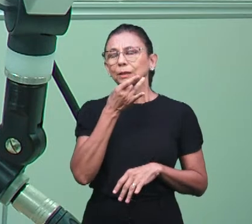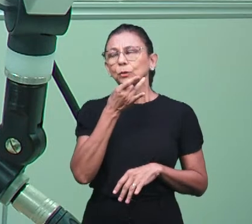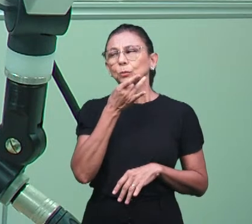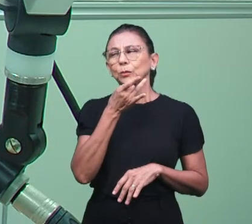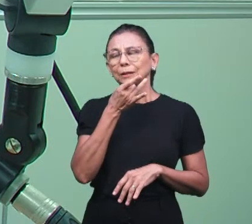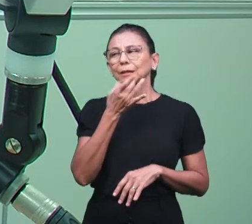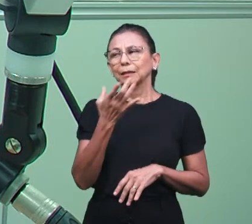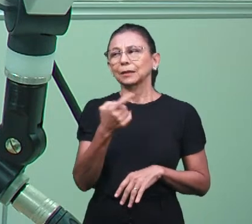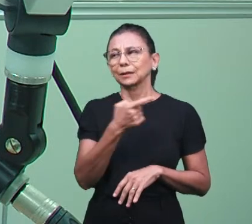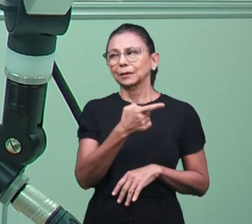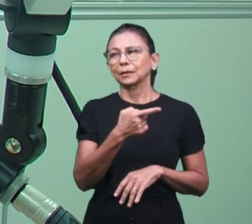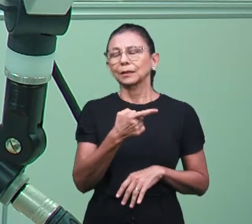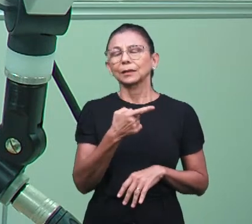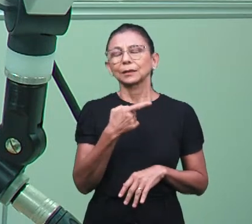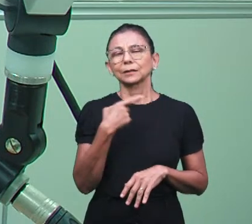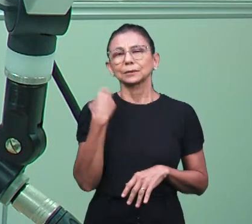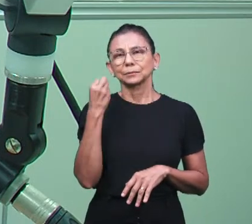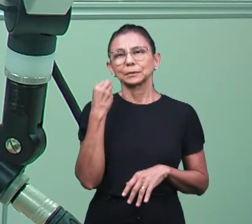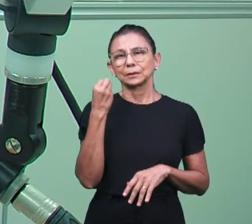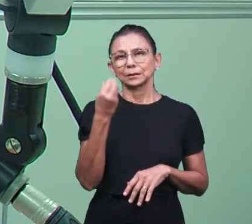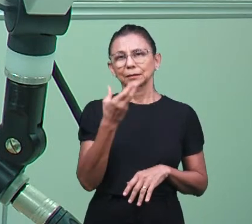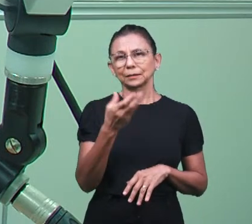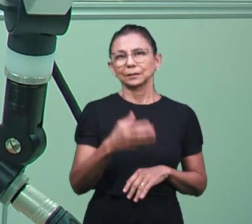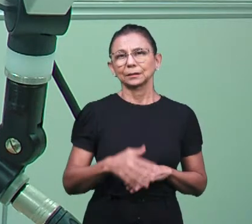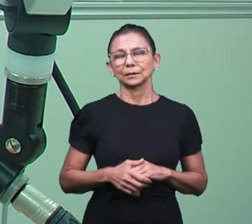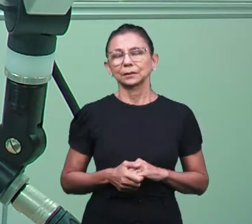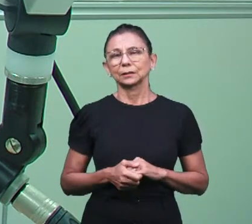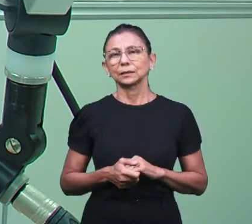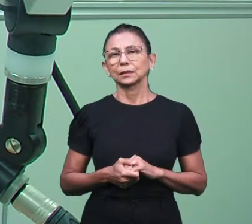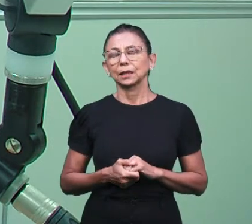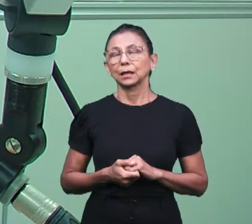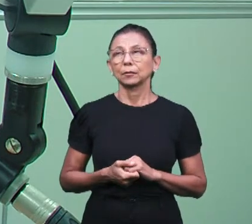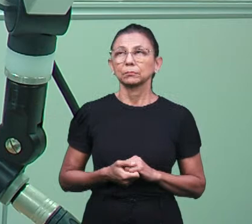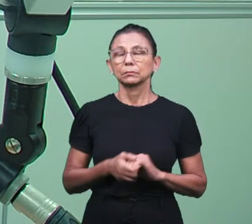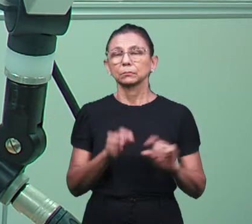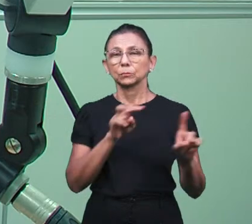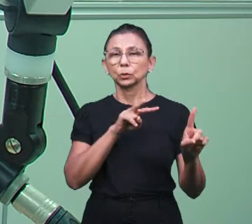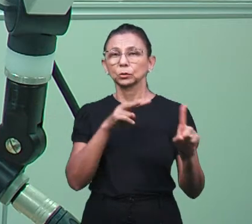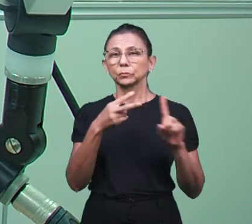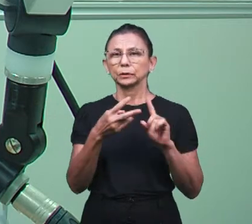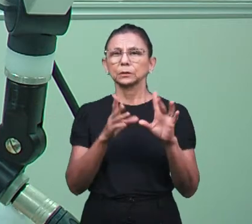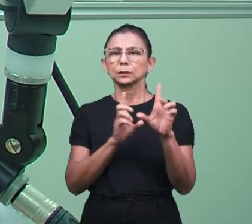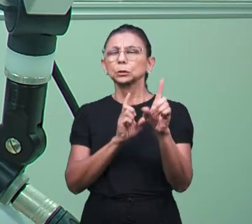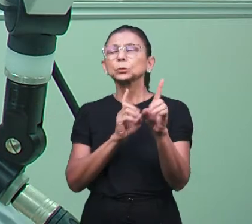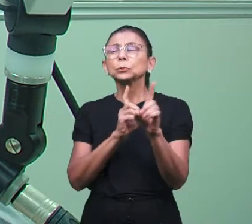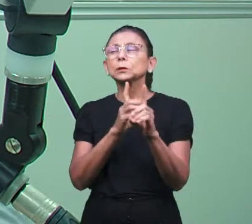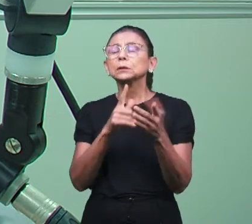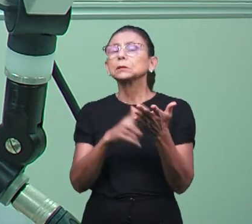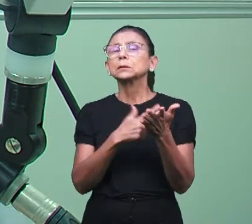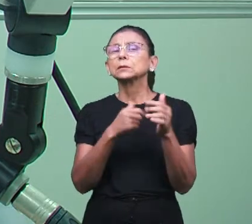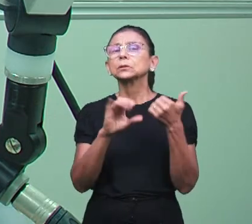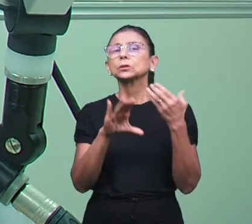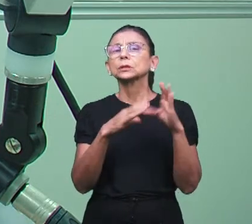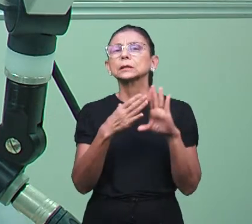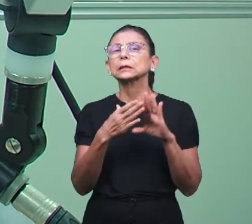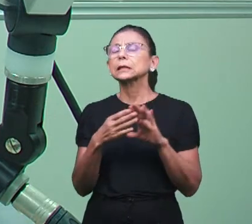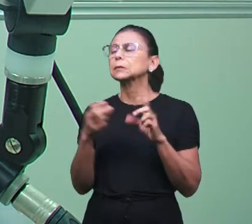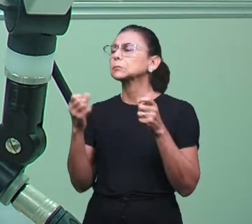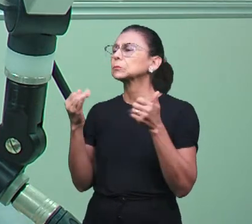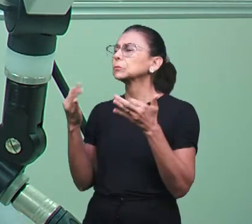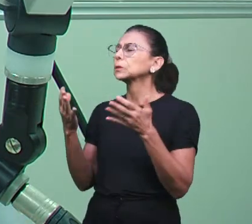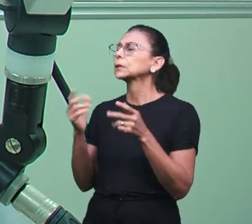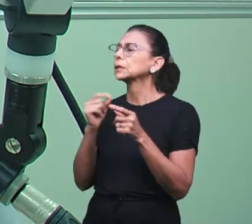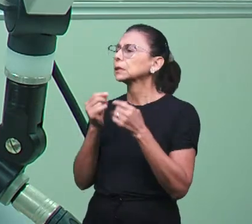e você viveu agora recentemente, né, do ponto de vista da doutrina, do livro de Cantares. Fala um pouquinho sobre isso para nós. Compartilha com a